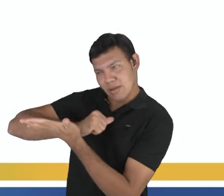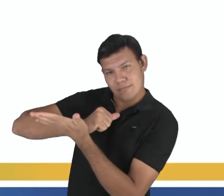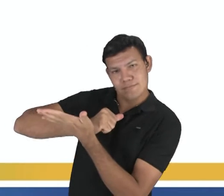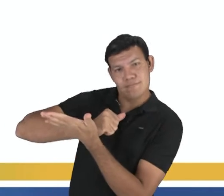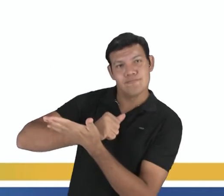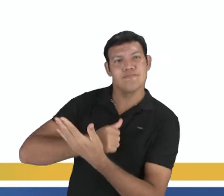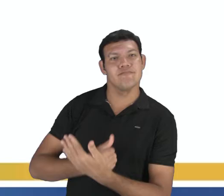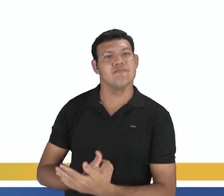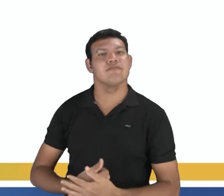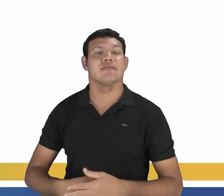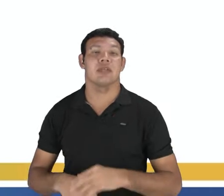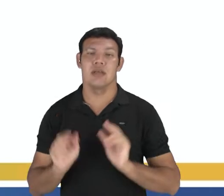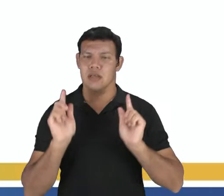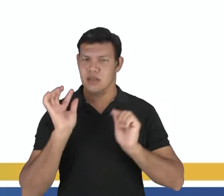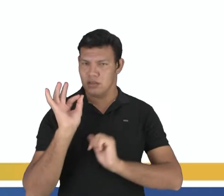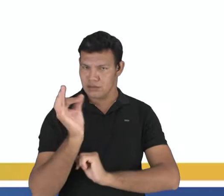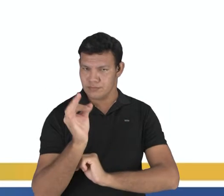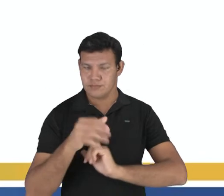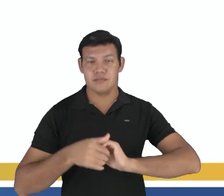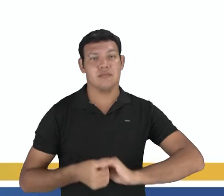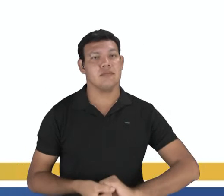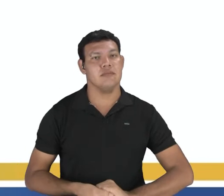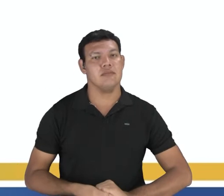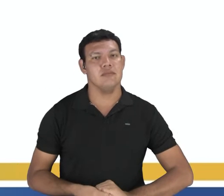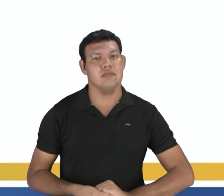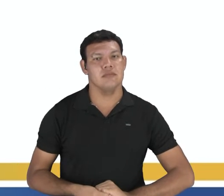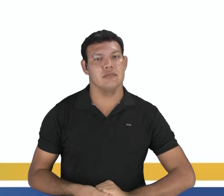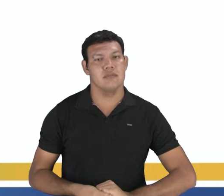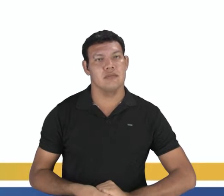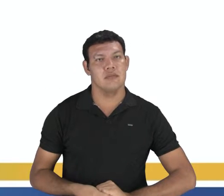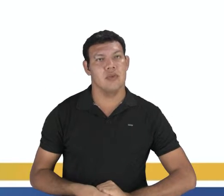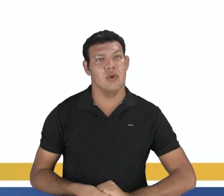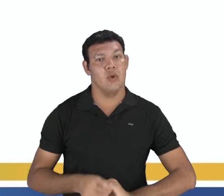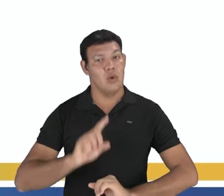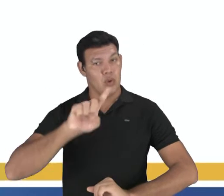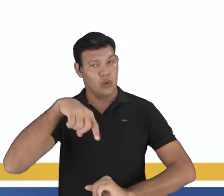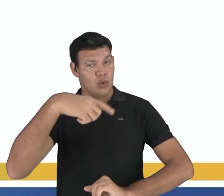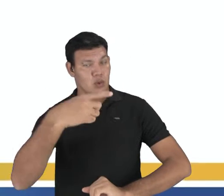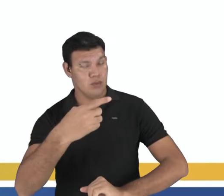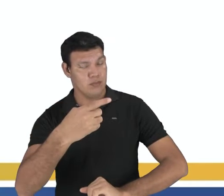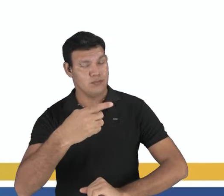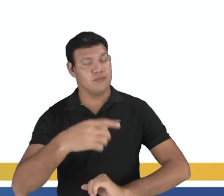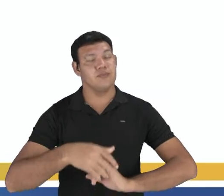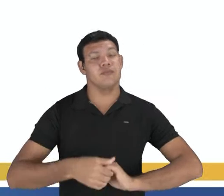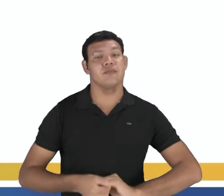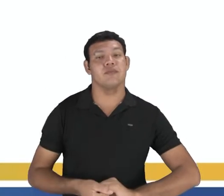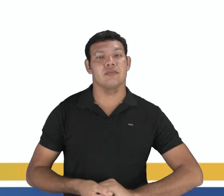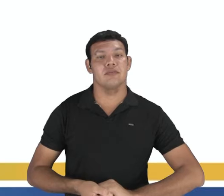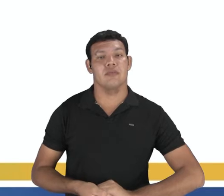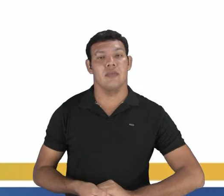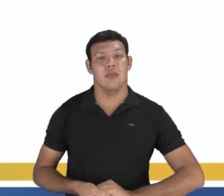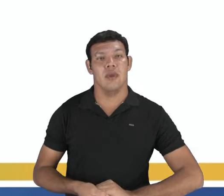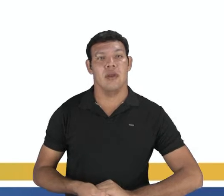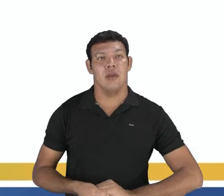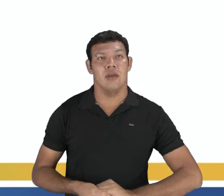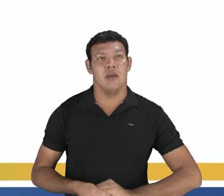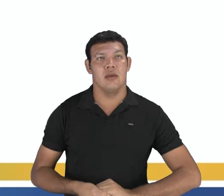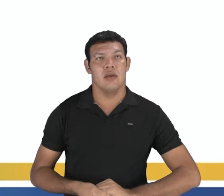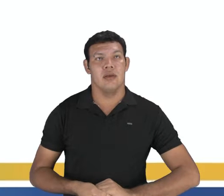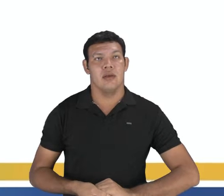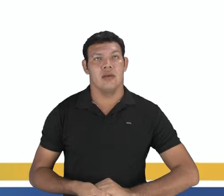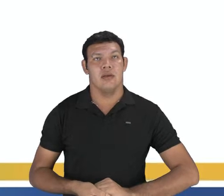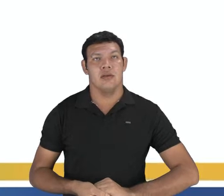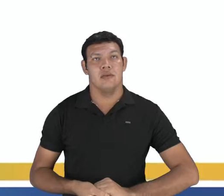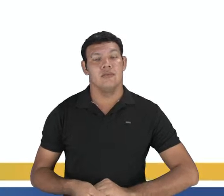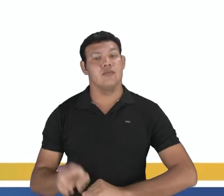ação Tá certo e vamos para o próximo slide apesar de